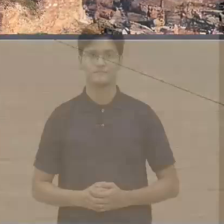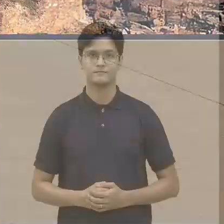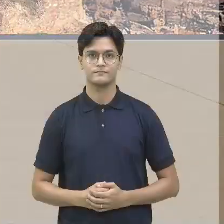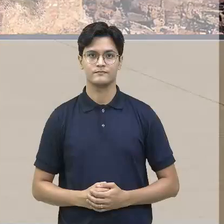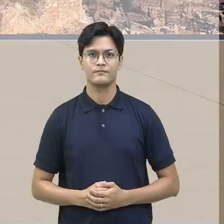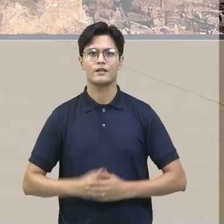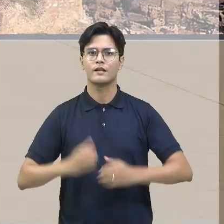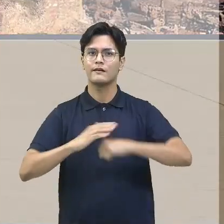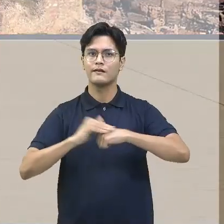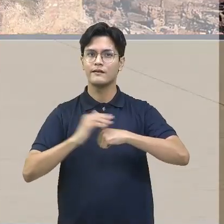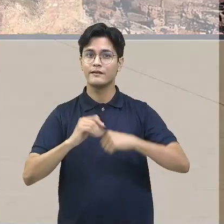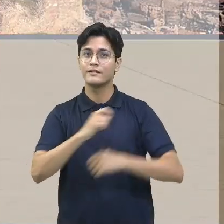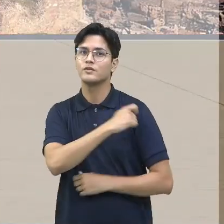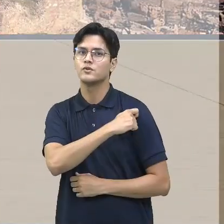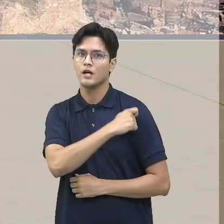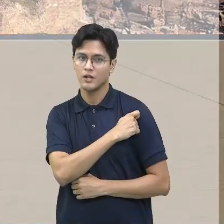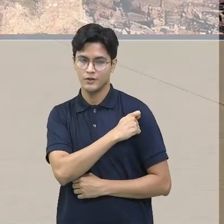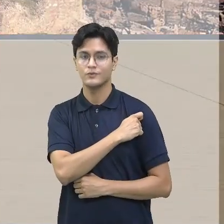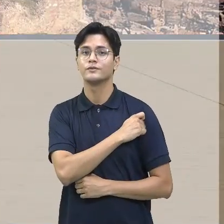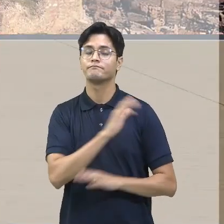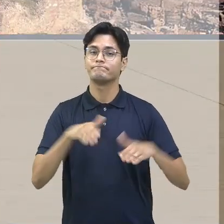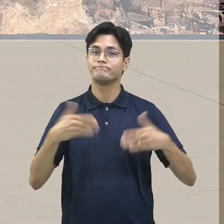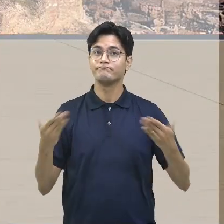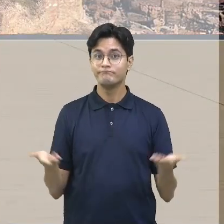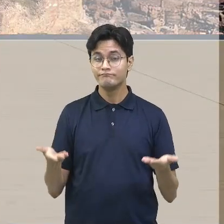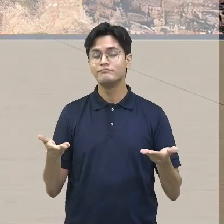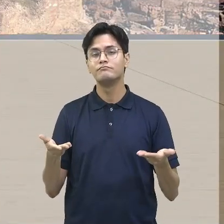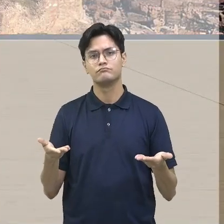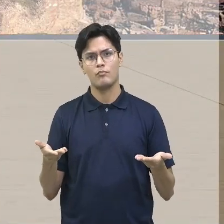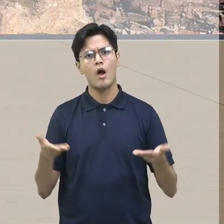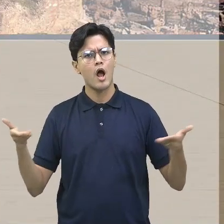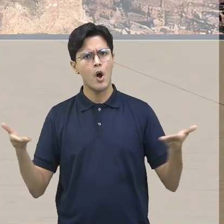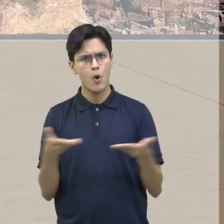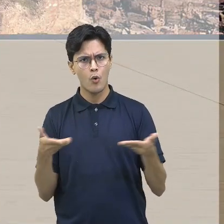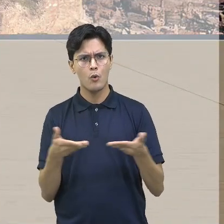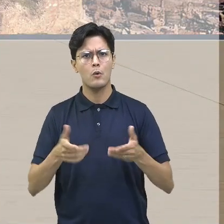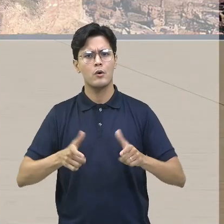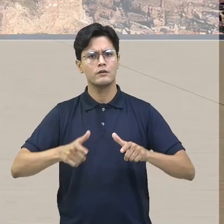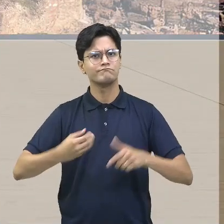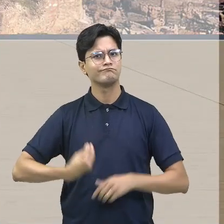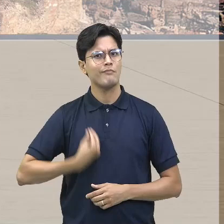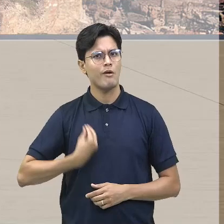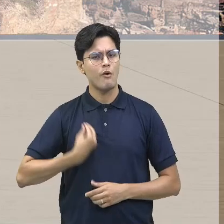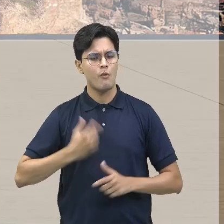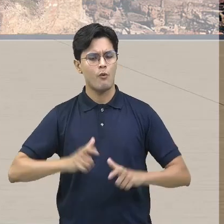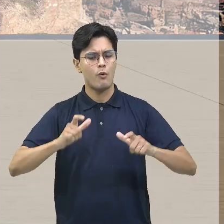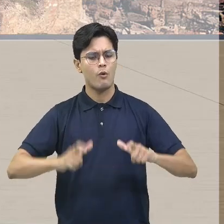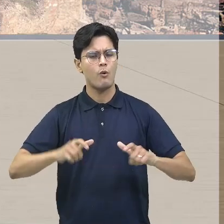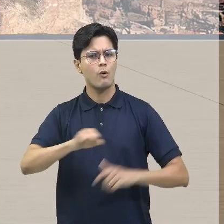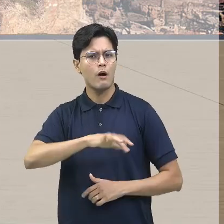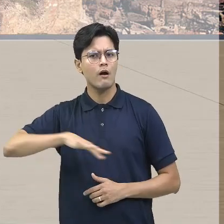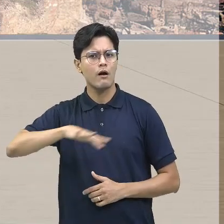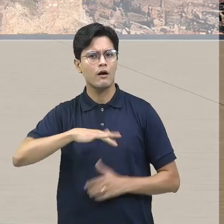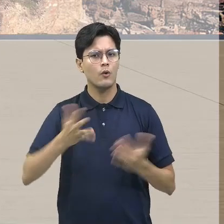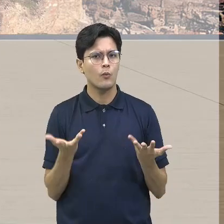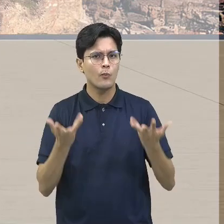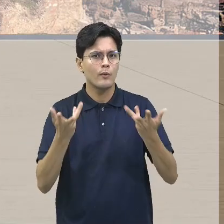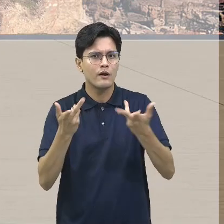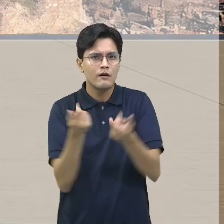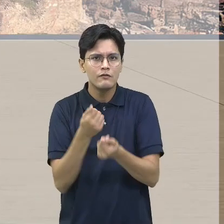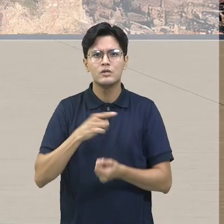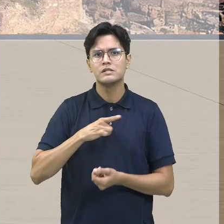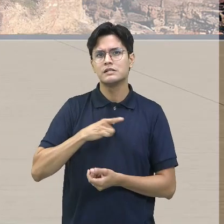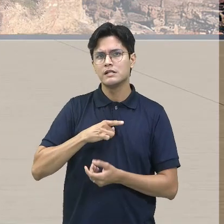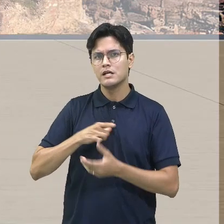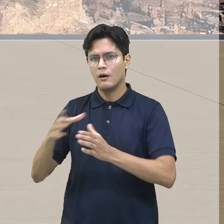Queridos alunos, e cá estou, neste cenário maravilhoso com antigas